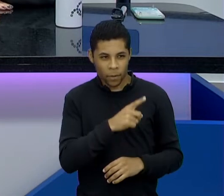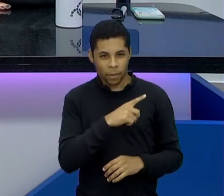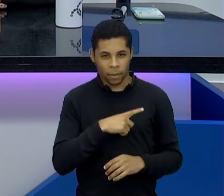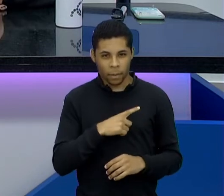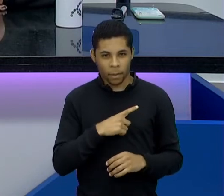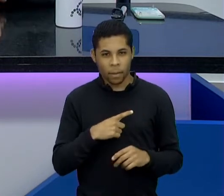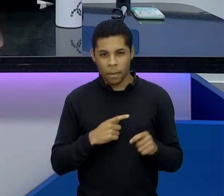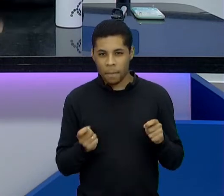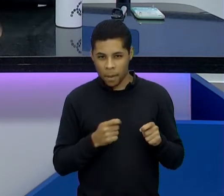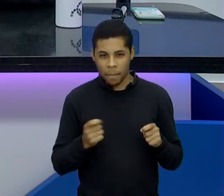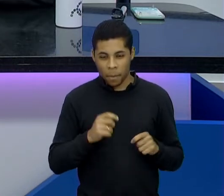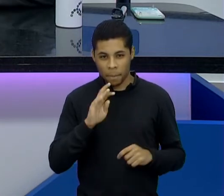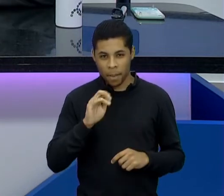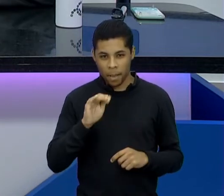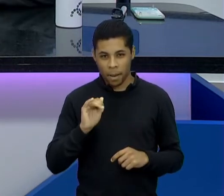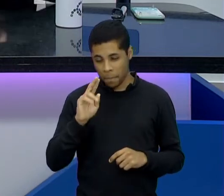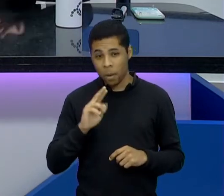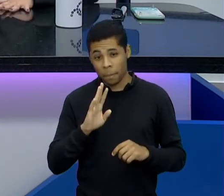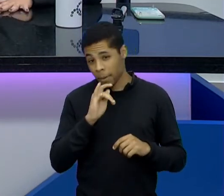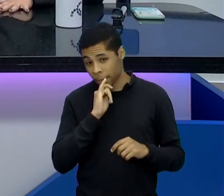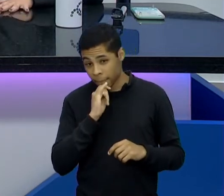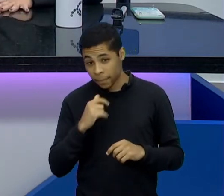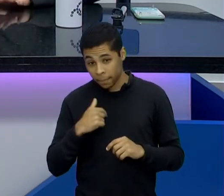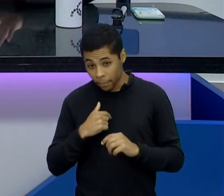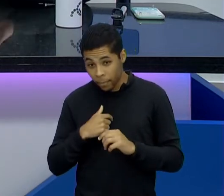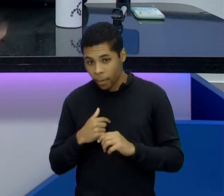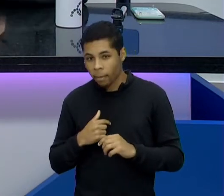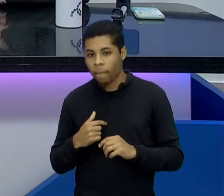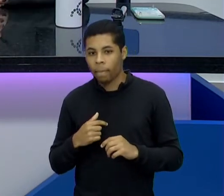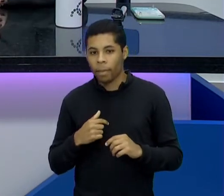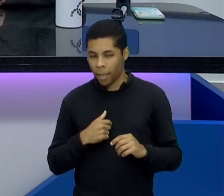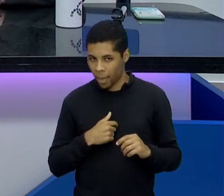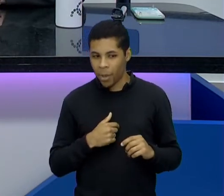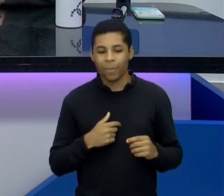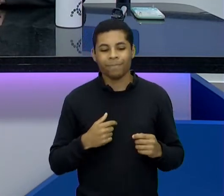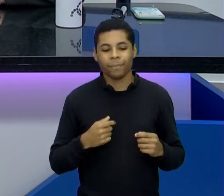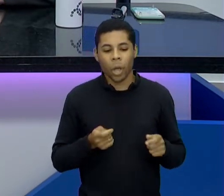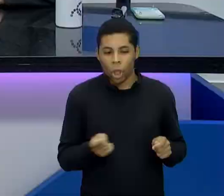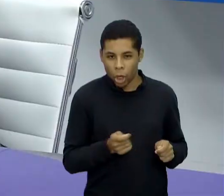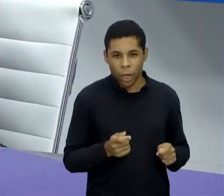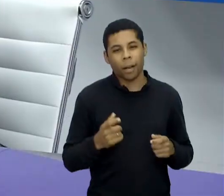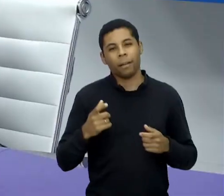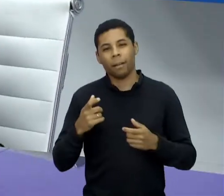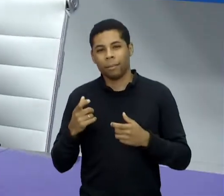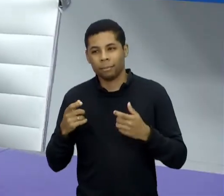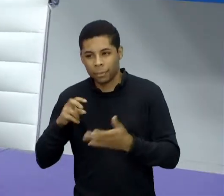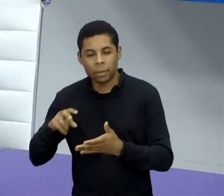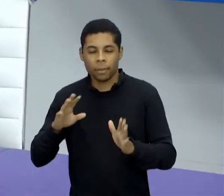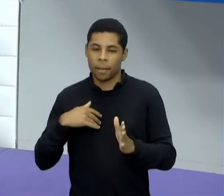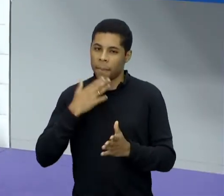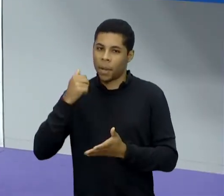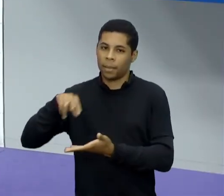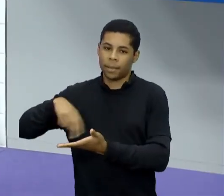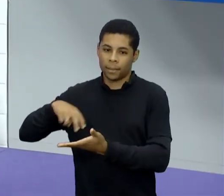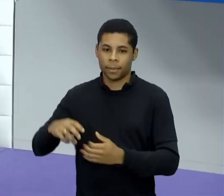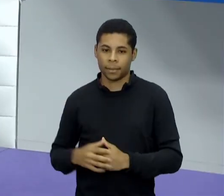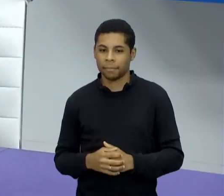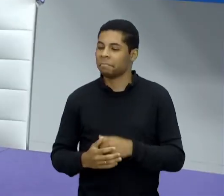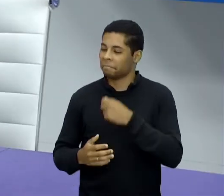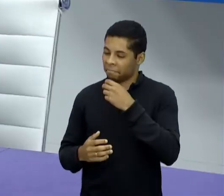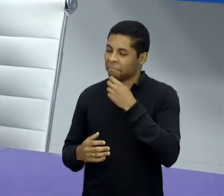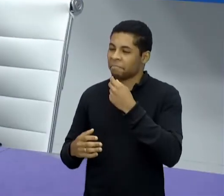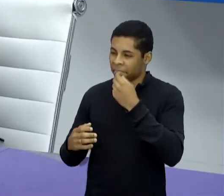que, gente, eu cantando e tocando me deixa dançar. Eu gosto disso,